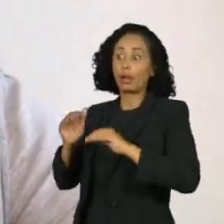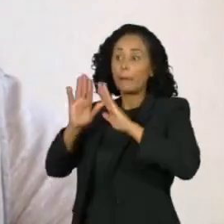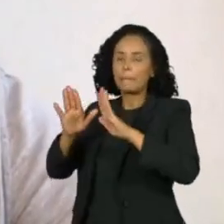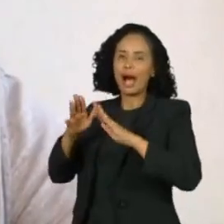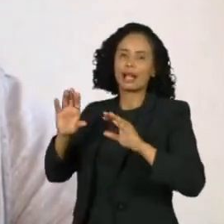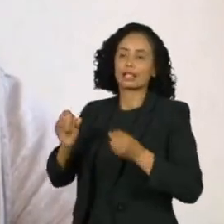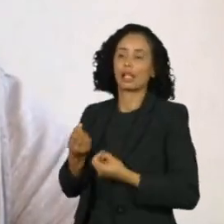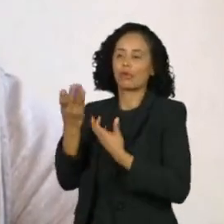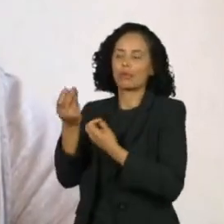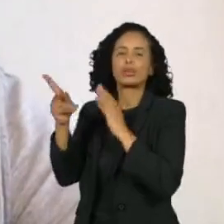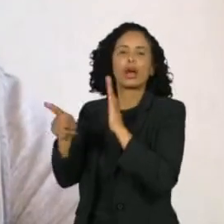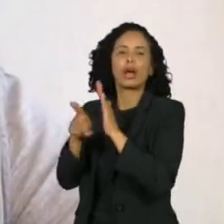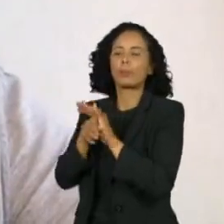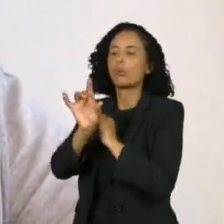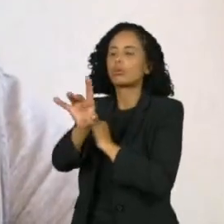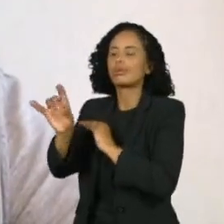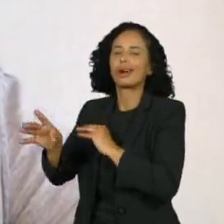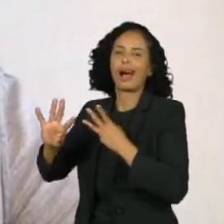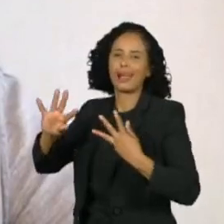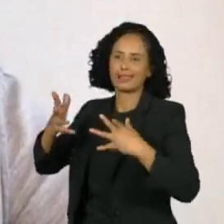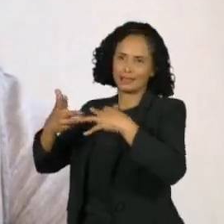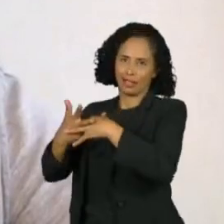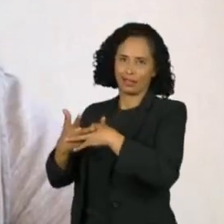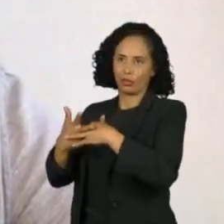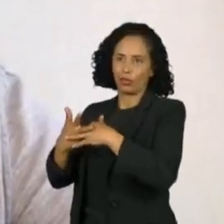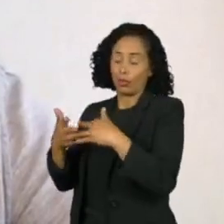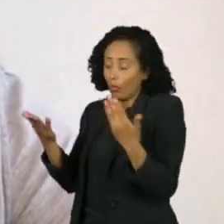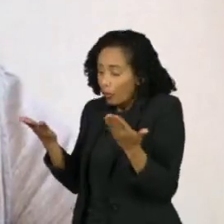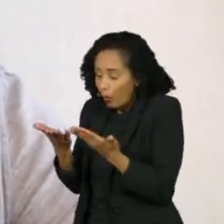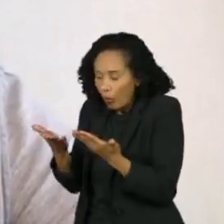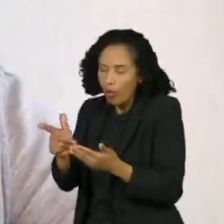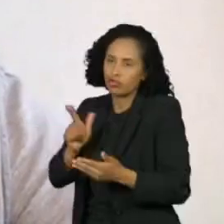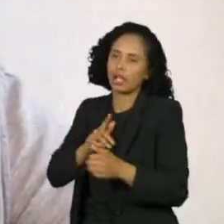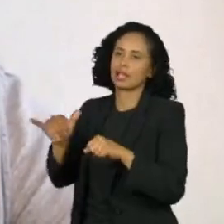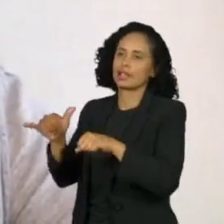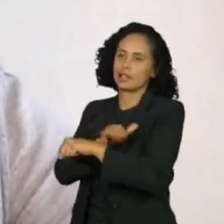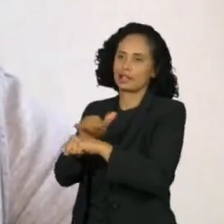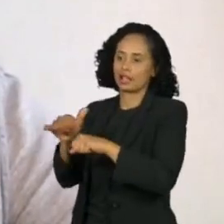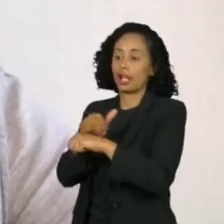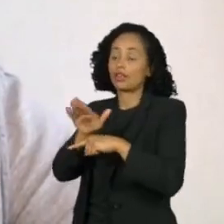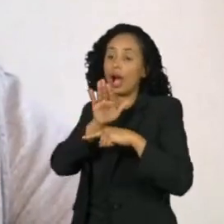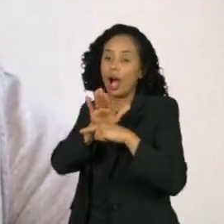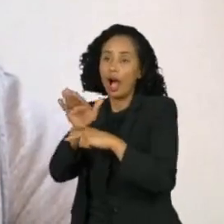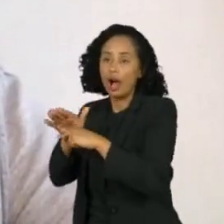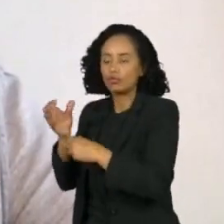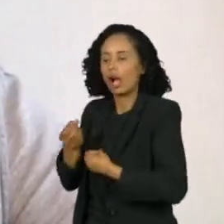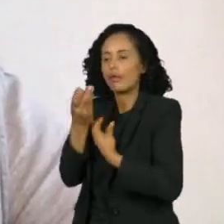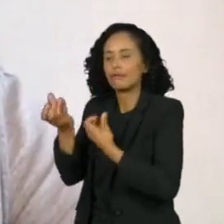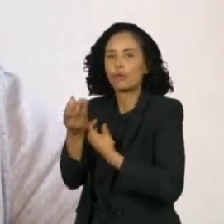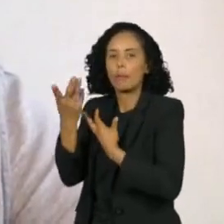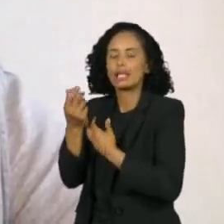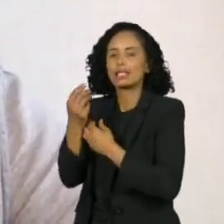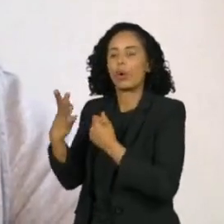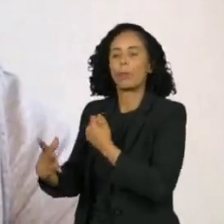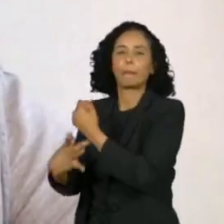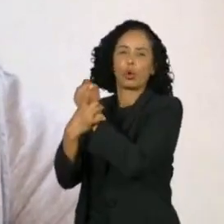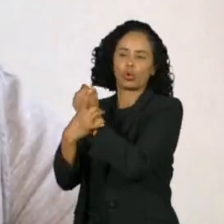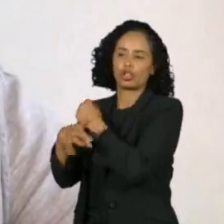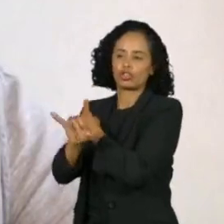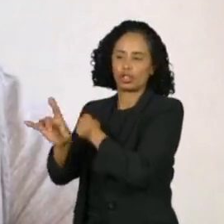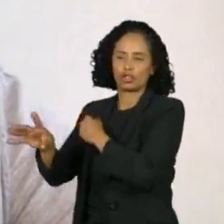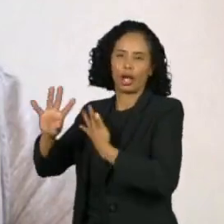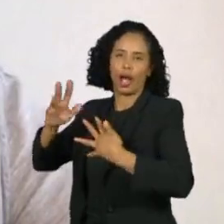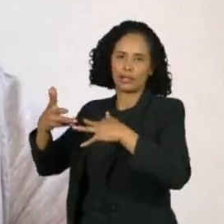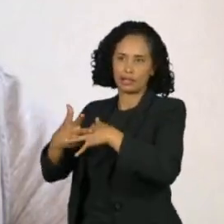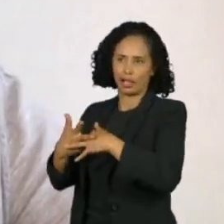tecnologia, existem medidas de segurança que podem e devem ser aplicadas para a proteção dos dados dos cidadãos, que infelizmente,